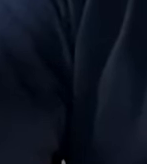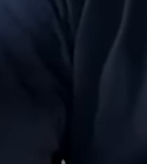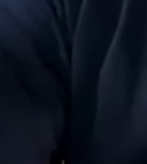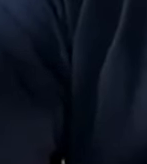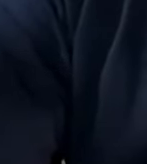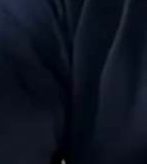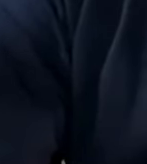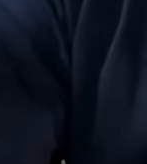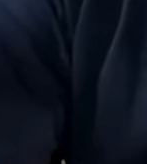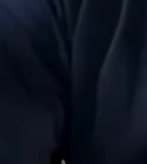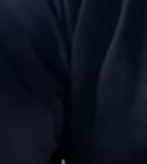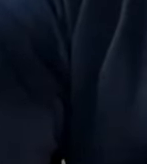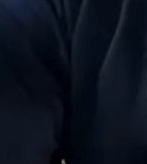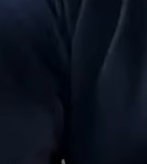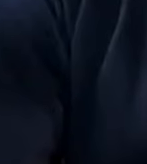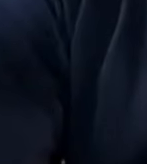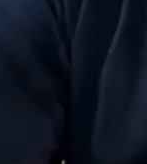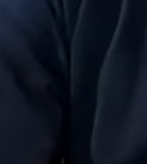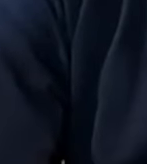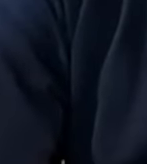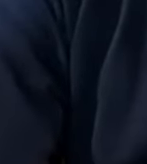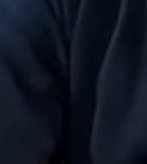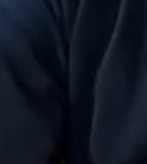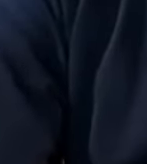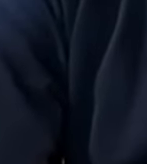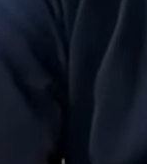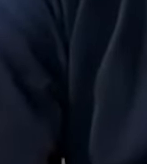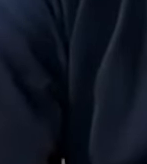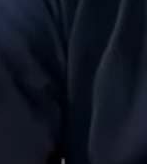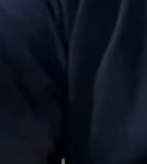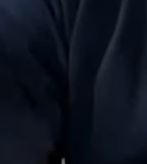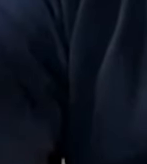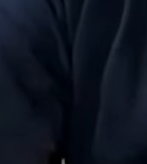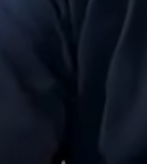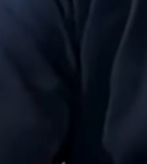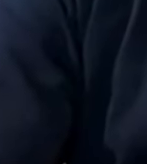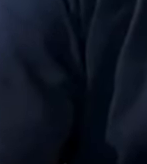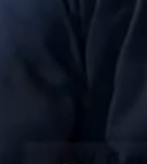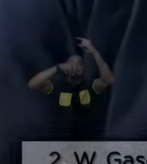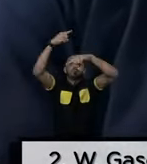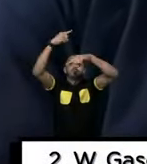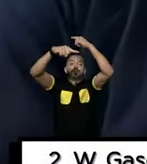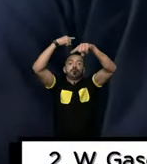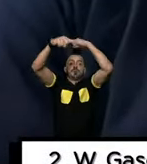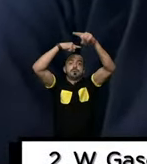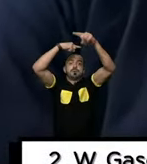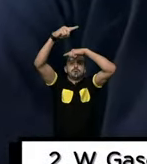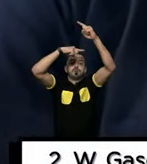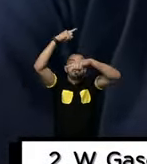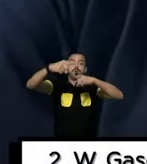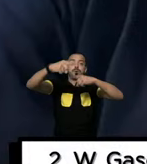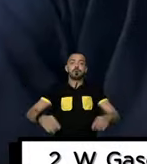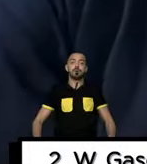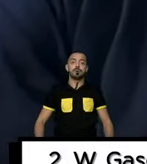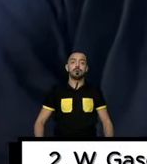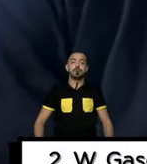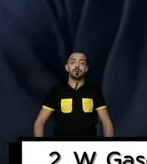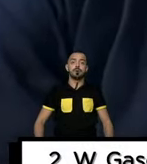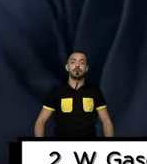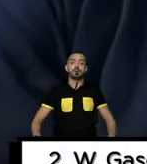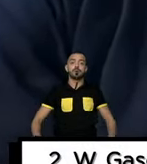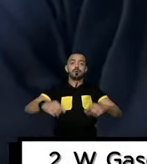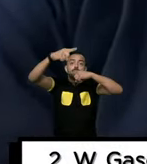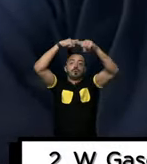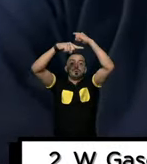35 vai voltando a bola agora no seu campo de defesa entrega ali Centralizado João Marcelo João Marcelo